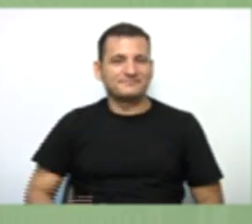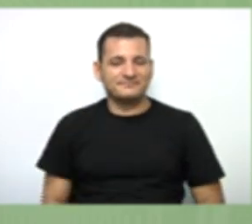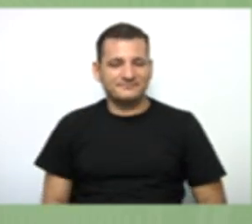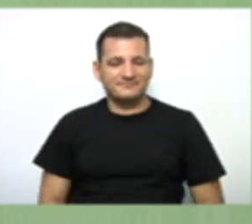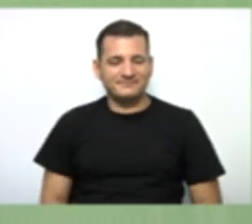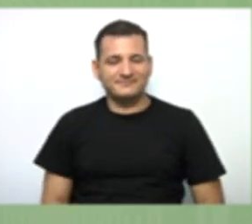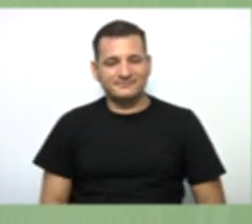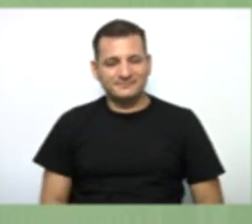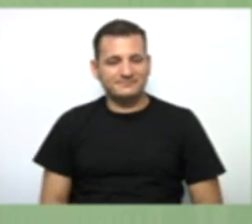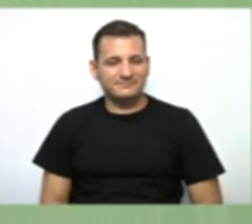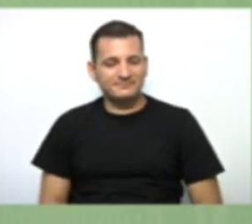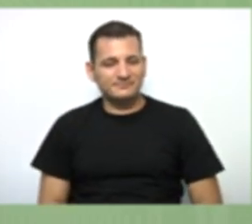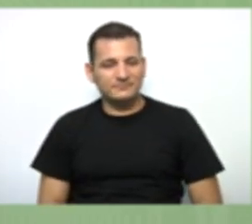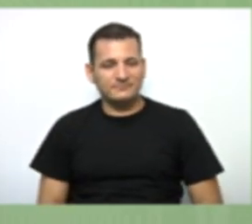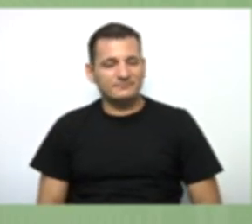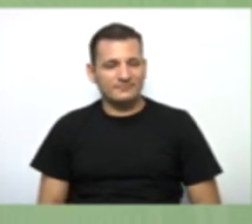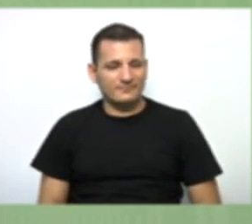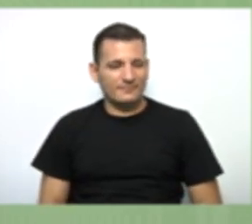Mas vamos lá.